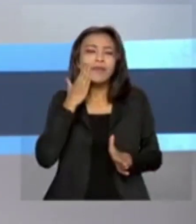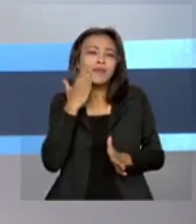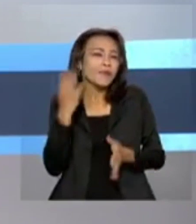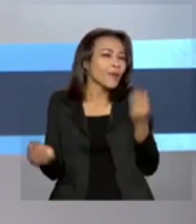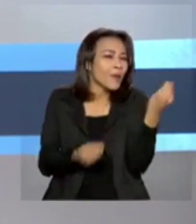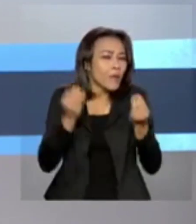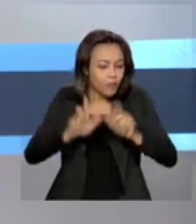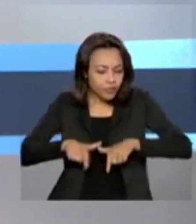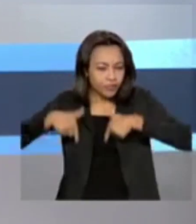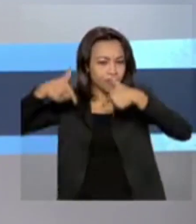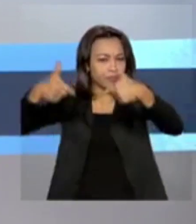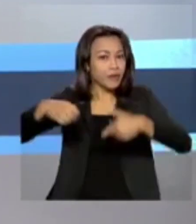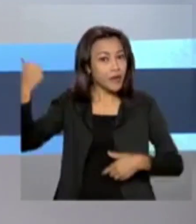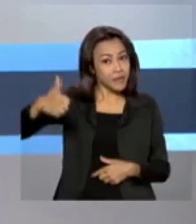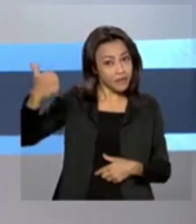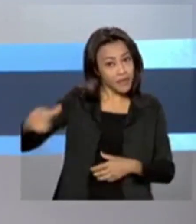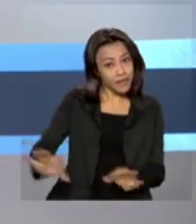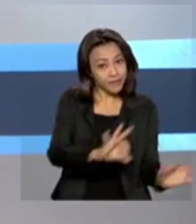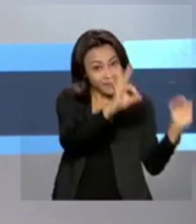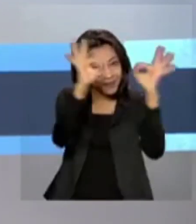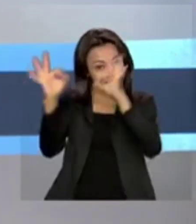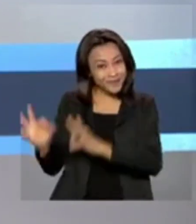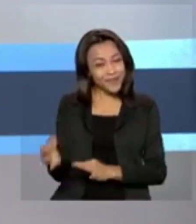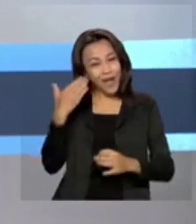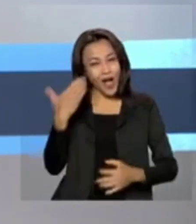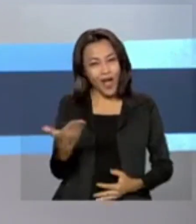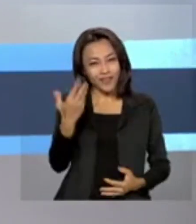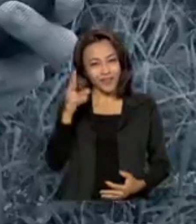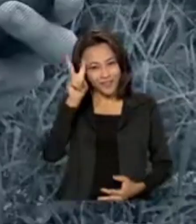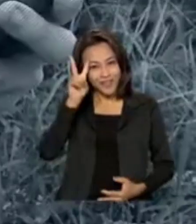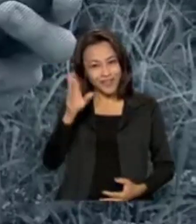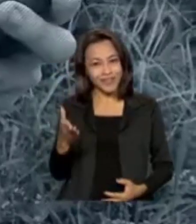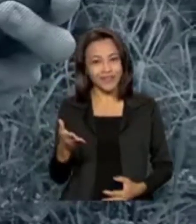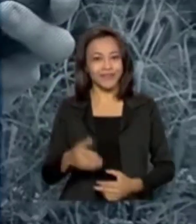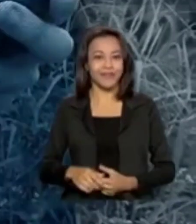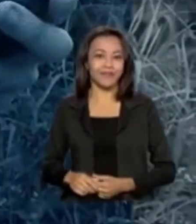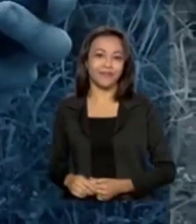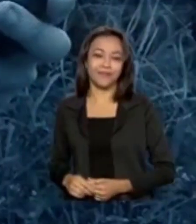proporções. Na primeira reportagem, veja um pouco dessa história.